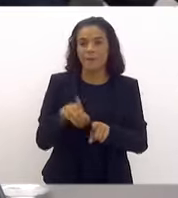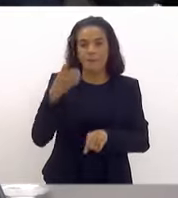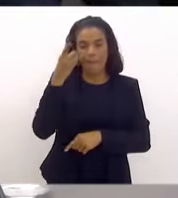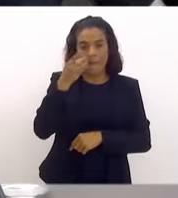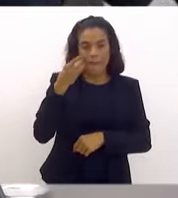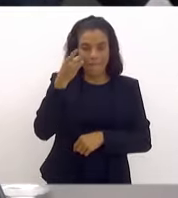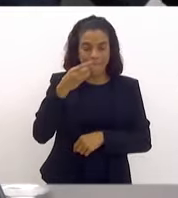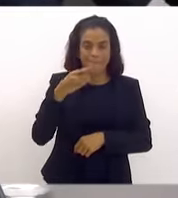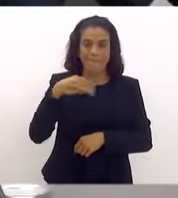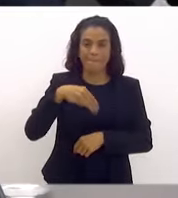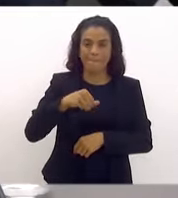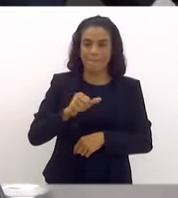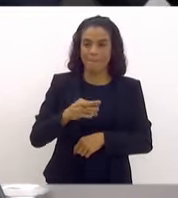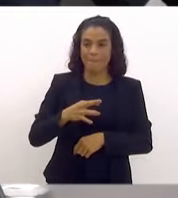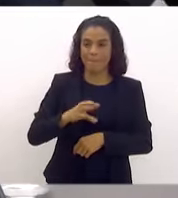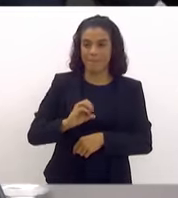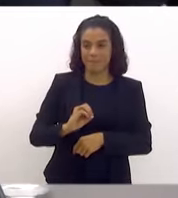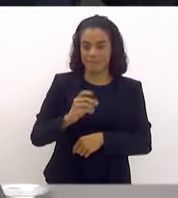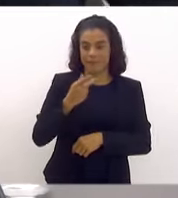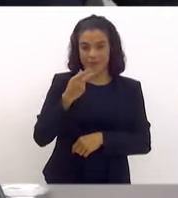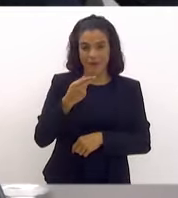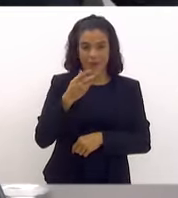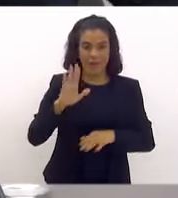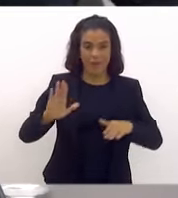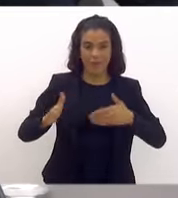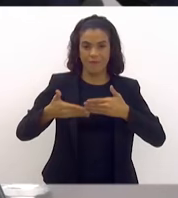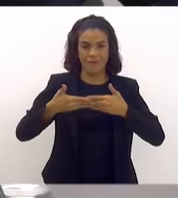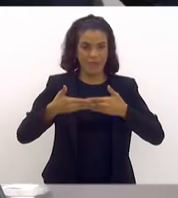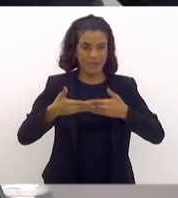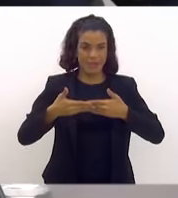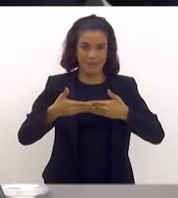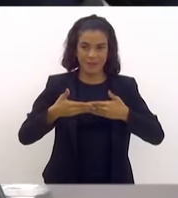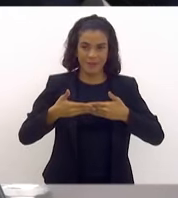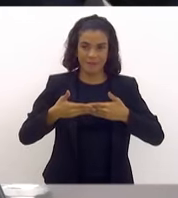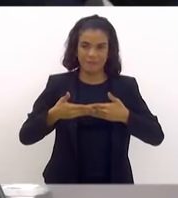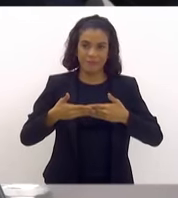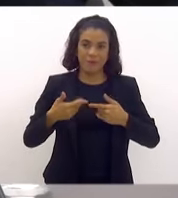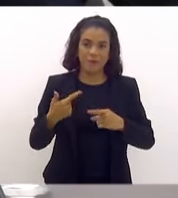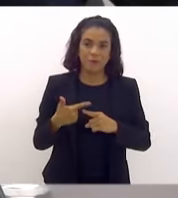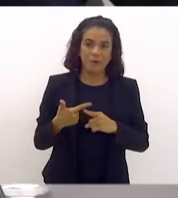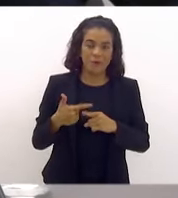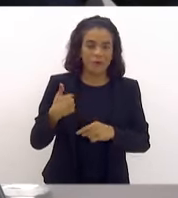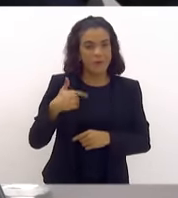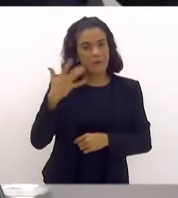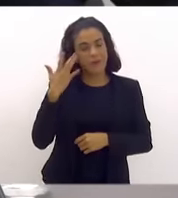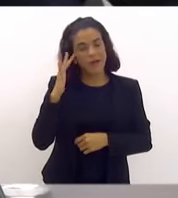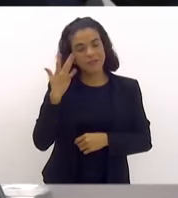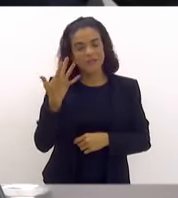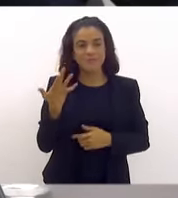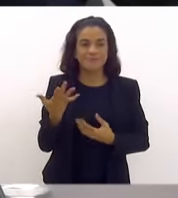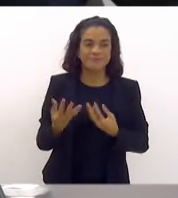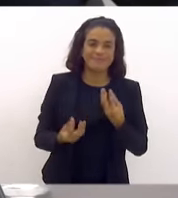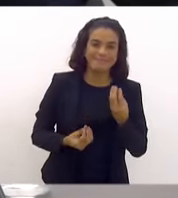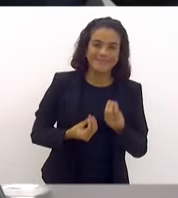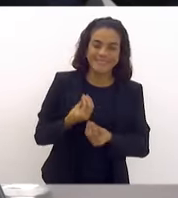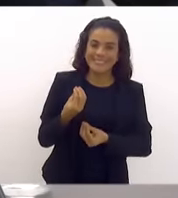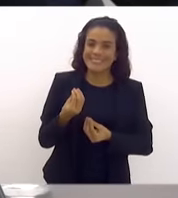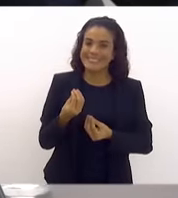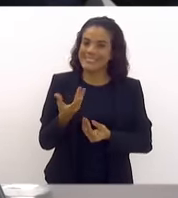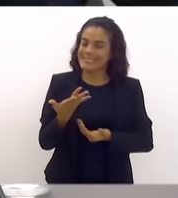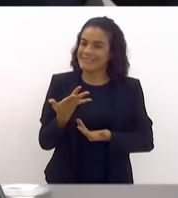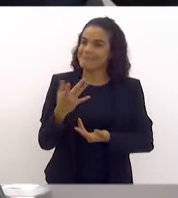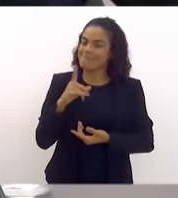Márcio Gualberto falou ele não fecha as portas para esse meio de prova porque eu acho que seria assim temerário a